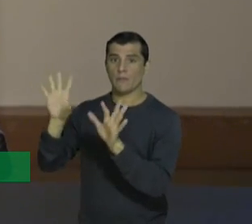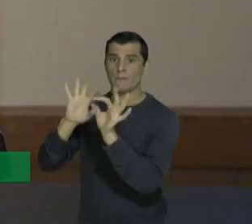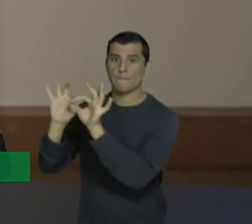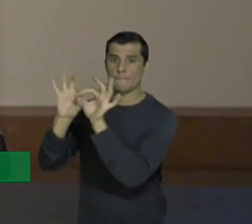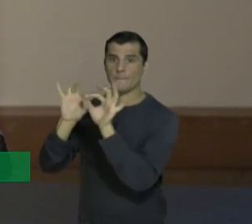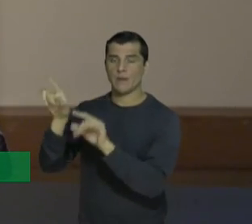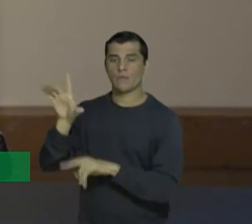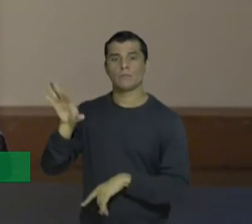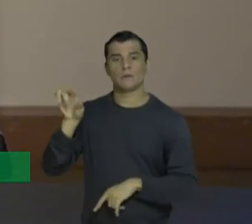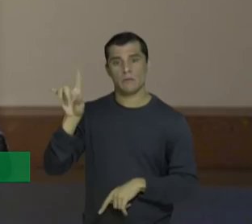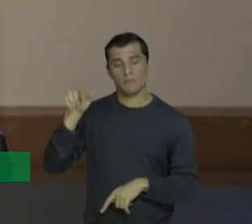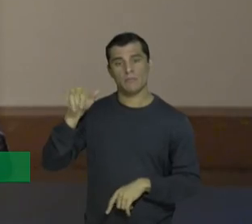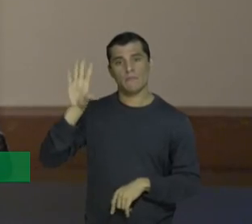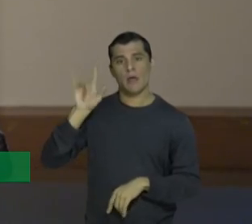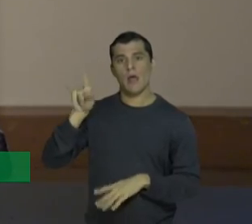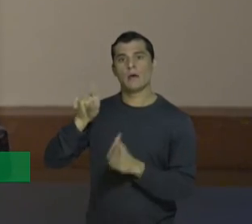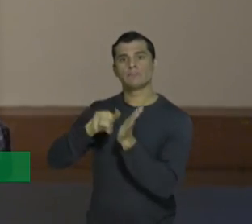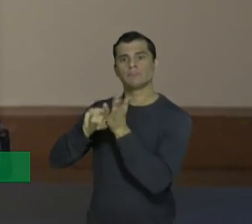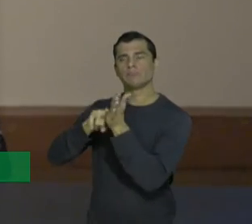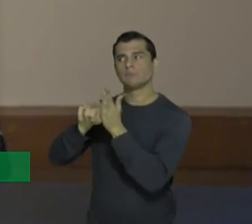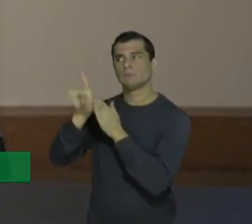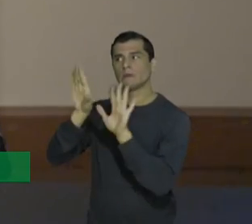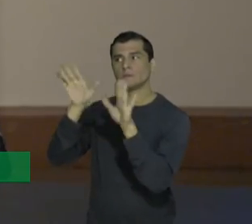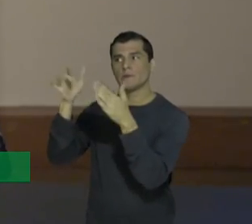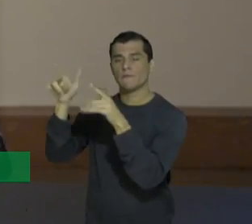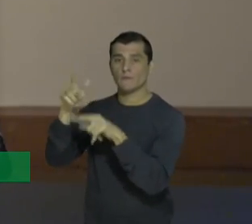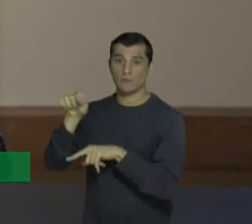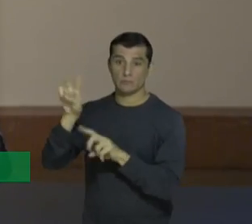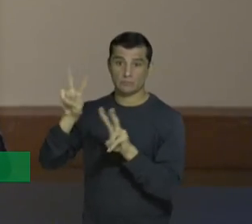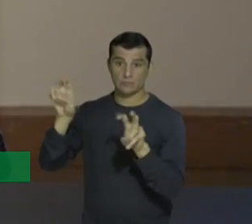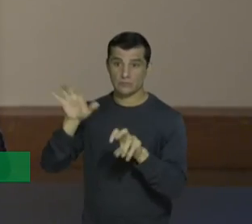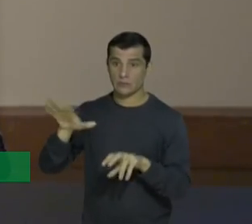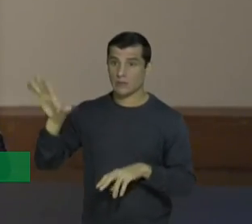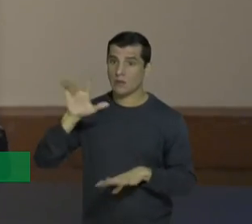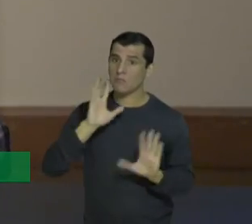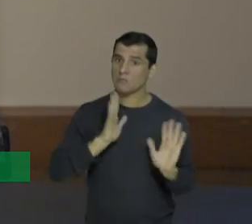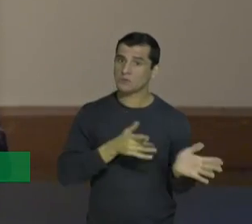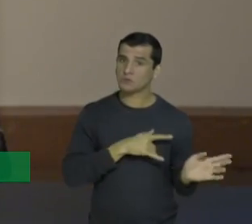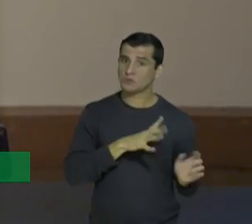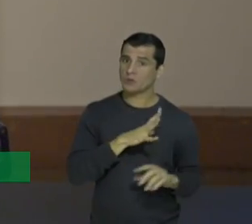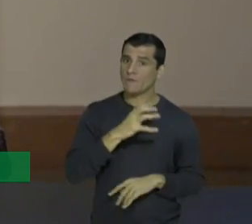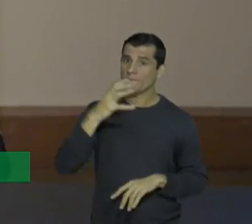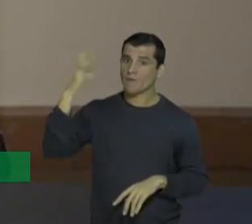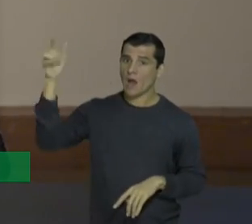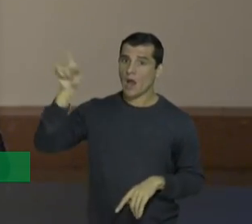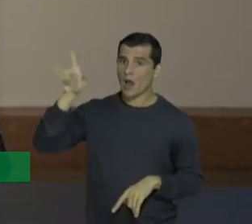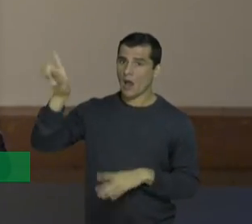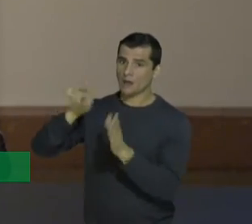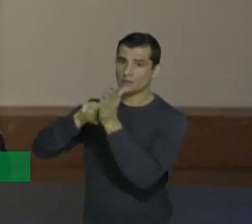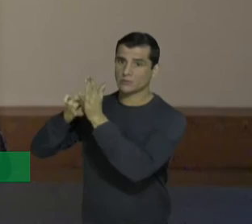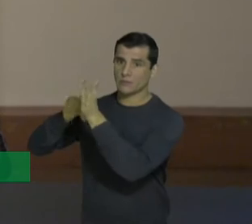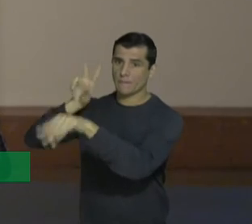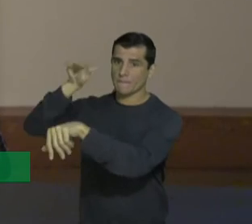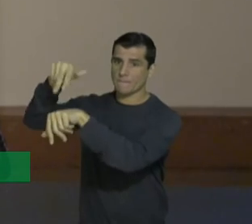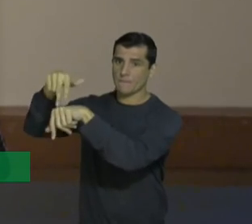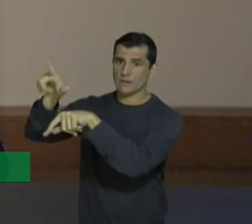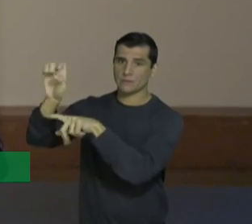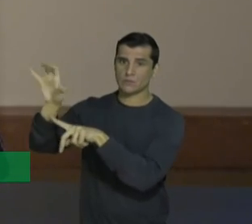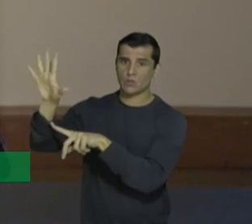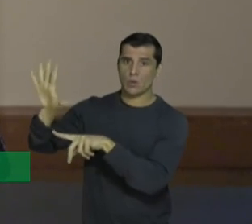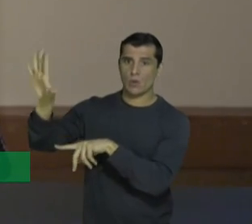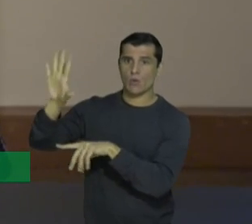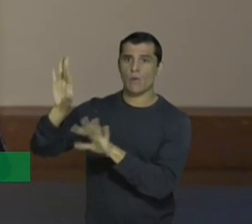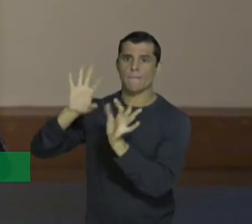a minha área de expertise né vi inúmeras viagens de pesquisa de campo e falei com vários representantes de diversas instituições